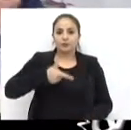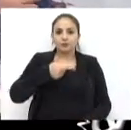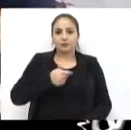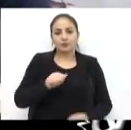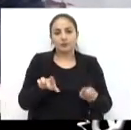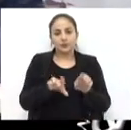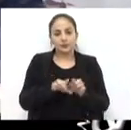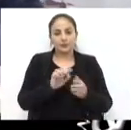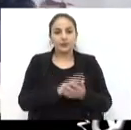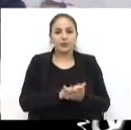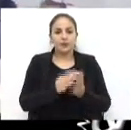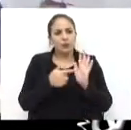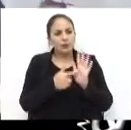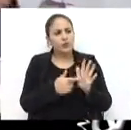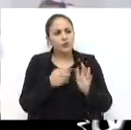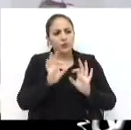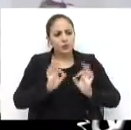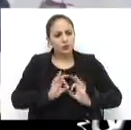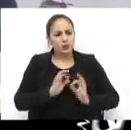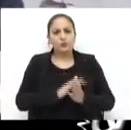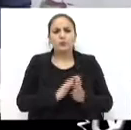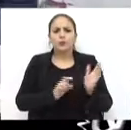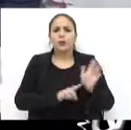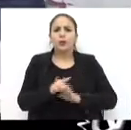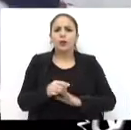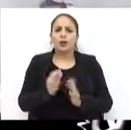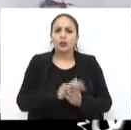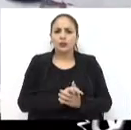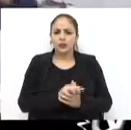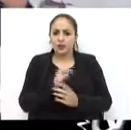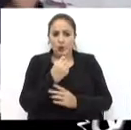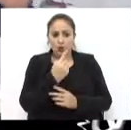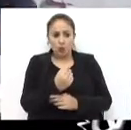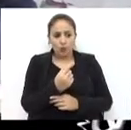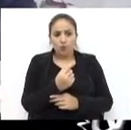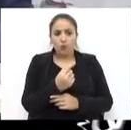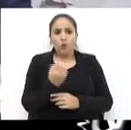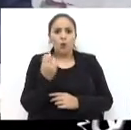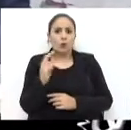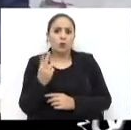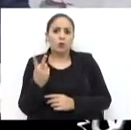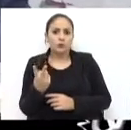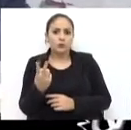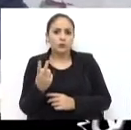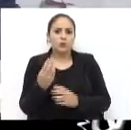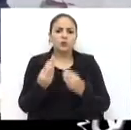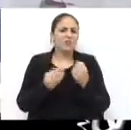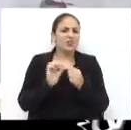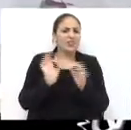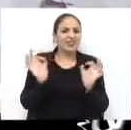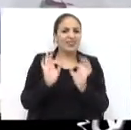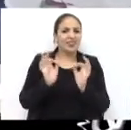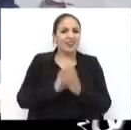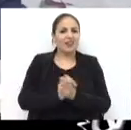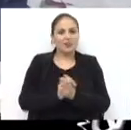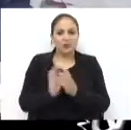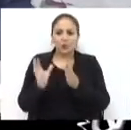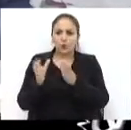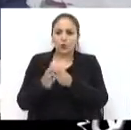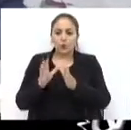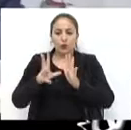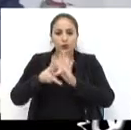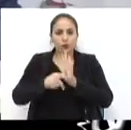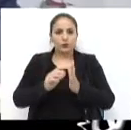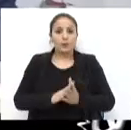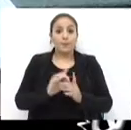quando eu apresentei o projeto, fui questionado, mas um vigilante contra uma quadrilha não vai fazer nada. Mas a gente tem uma câmera de monitoramento,